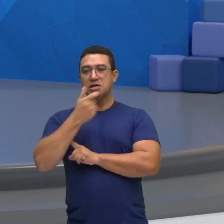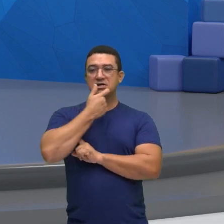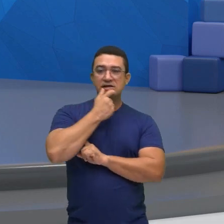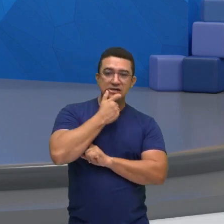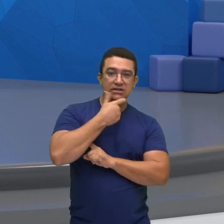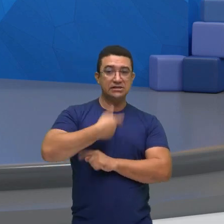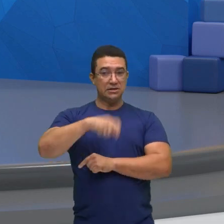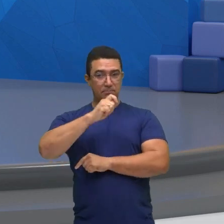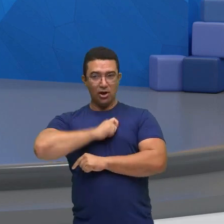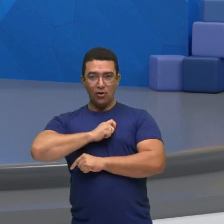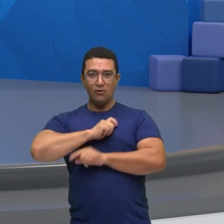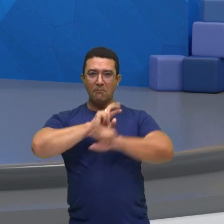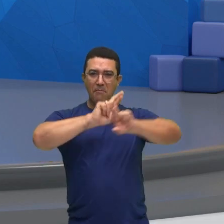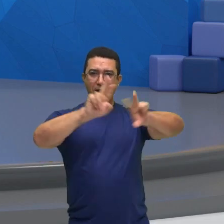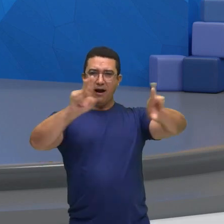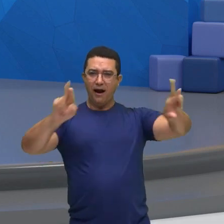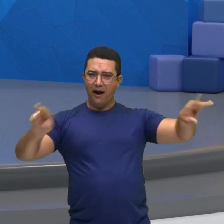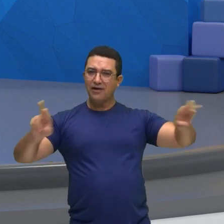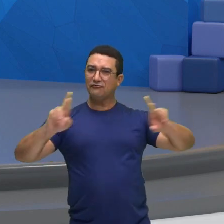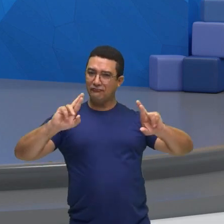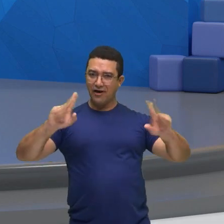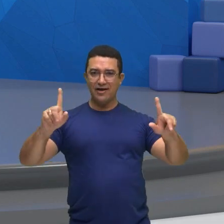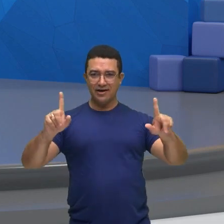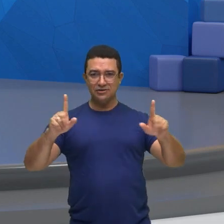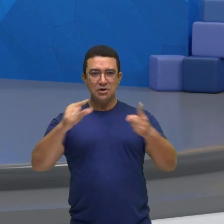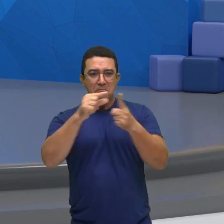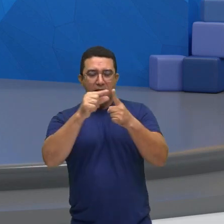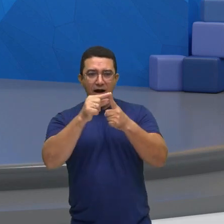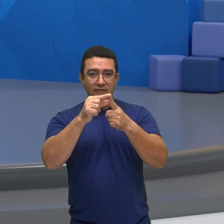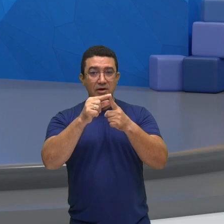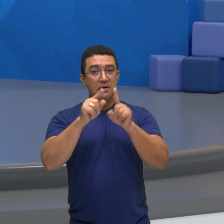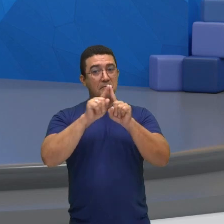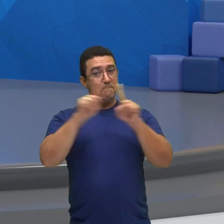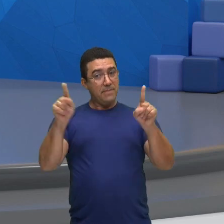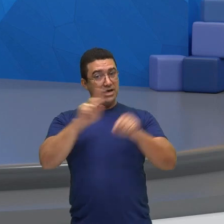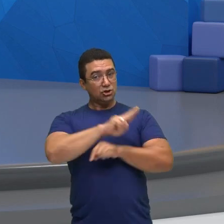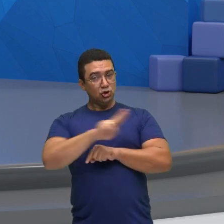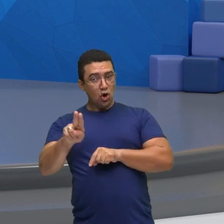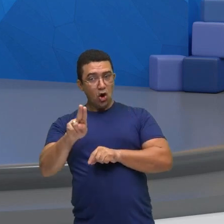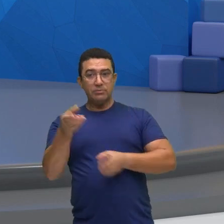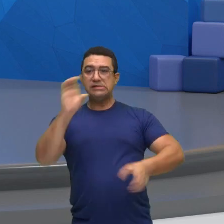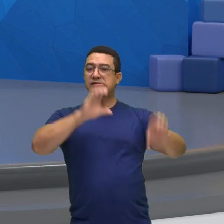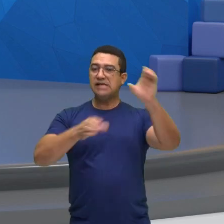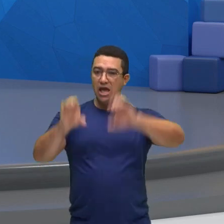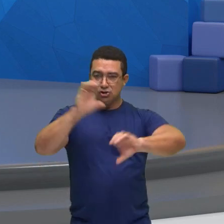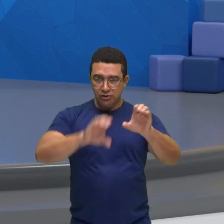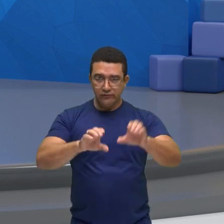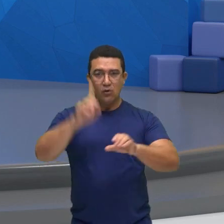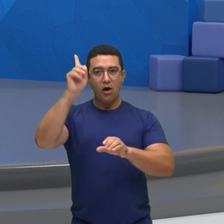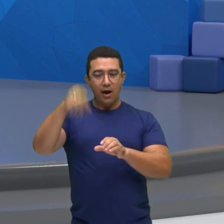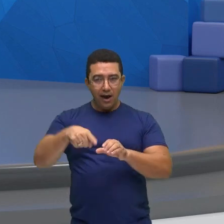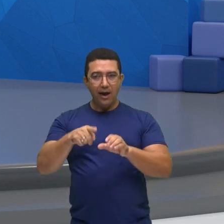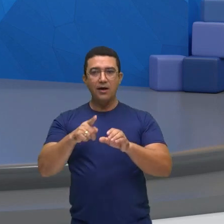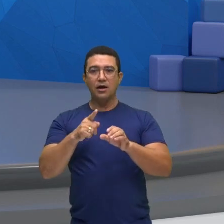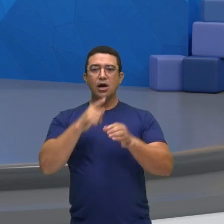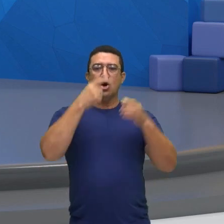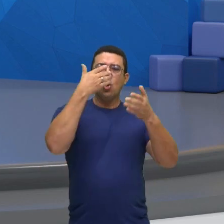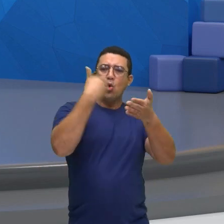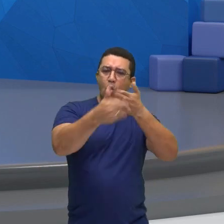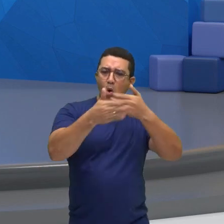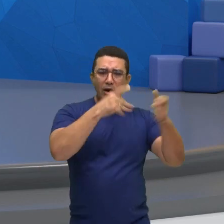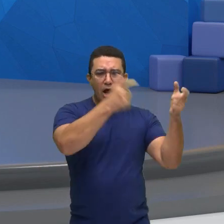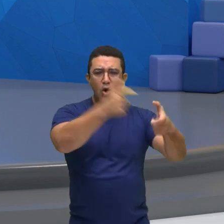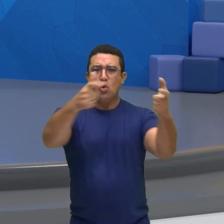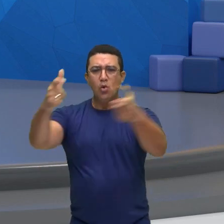outro. E olha só que interessante. No caso do nome científico é justamente o inverso. É para que em qualquer lugar